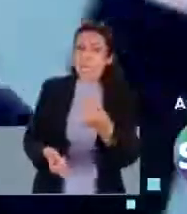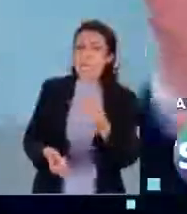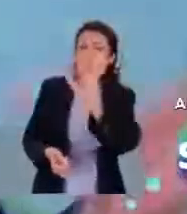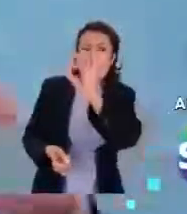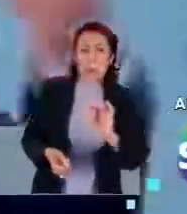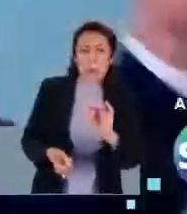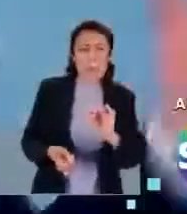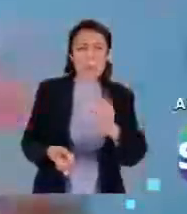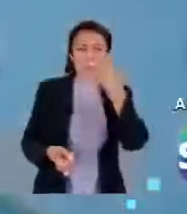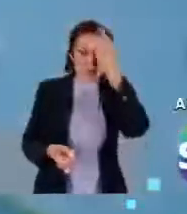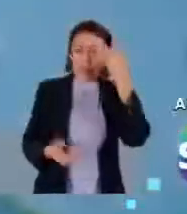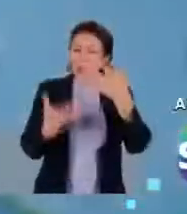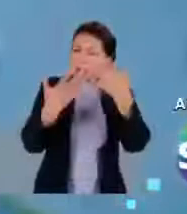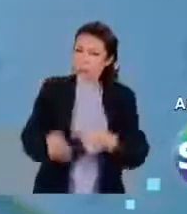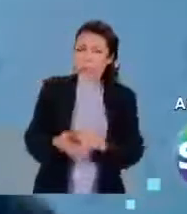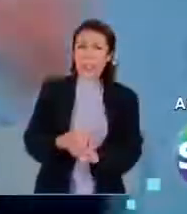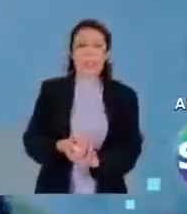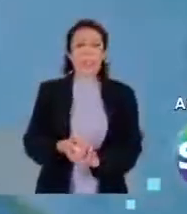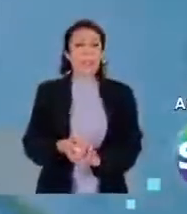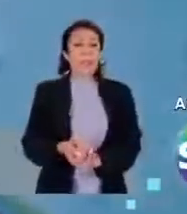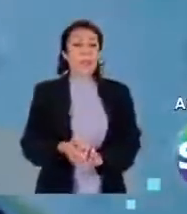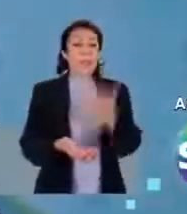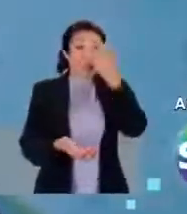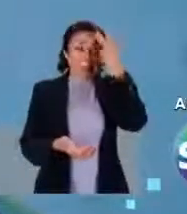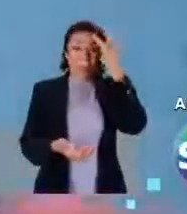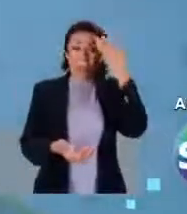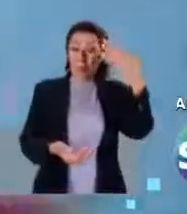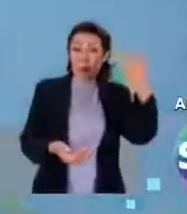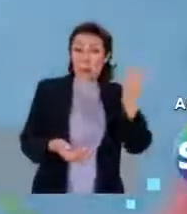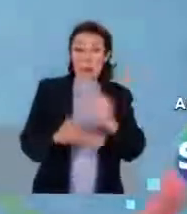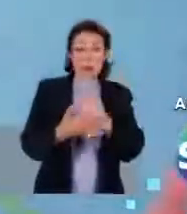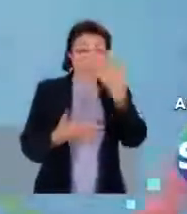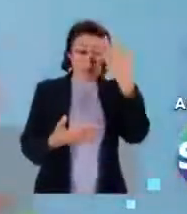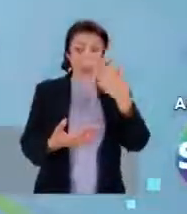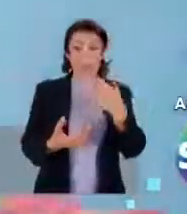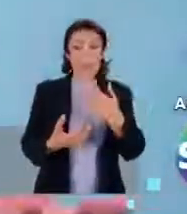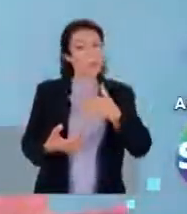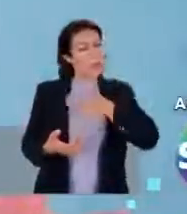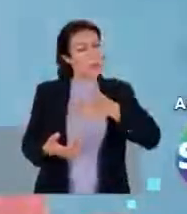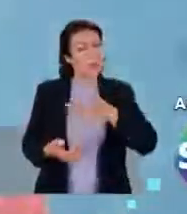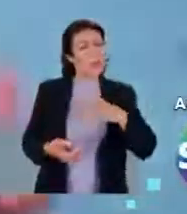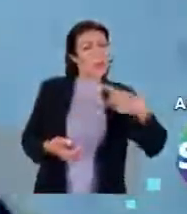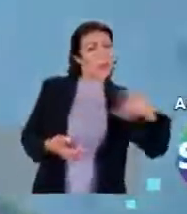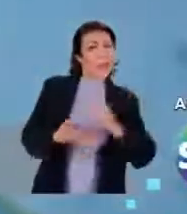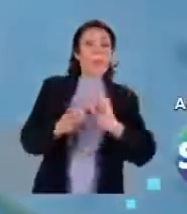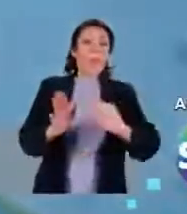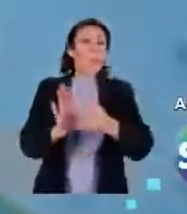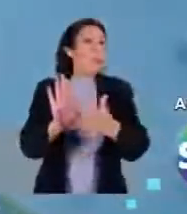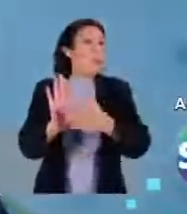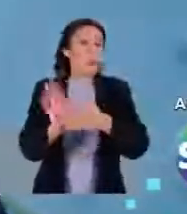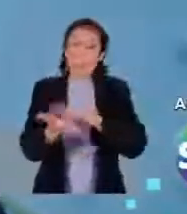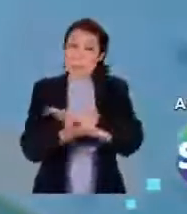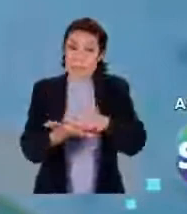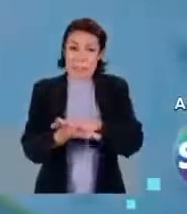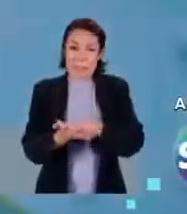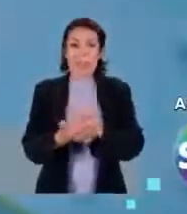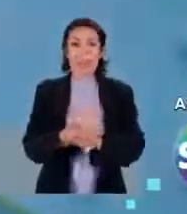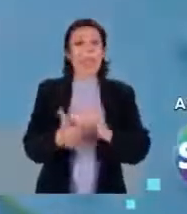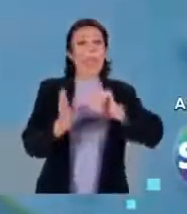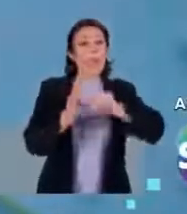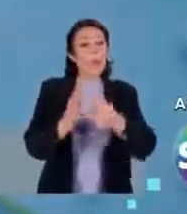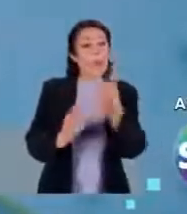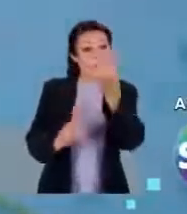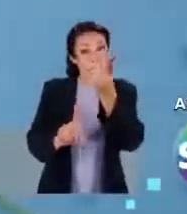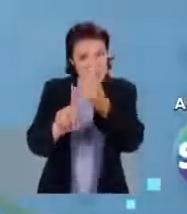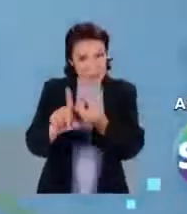mais carismático da da Democracia brasileira propõe nada pra botar a culpa no Congresso essa questão e depois dos seis